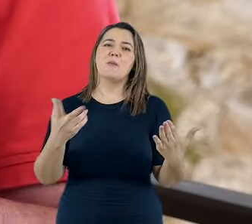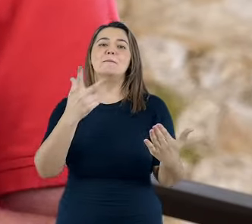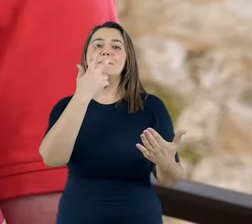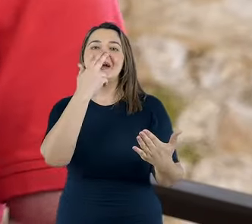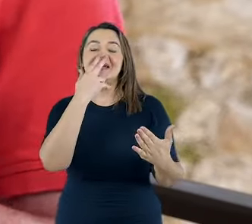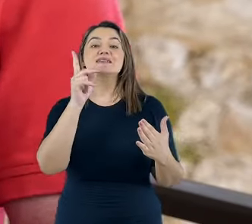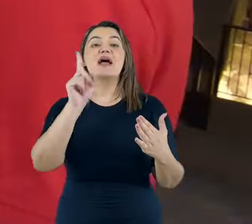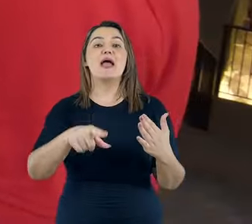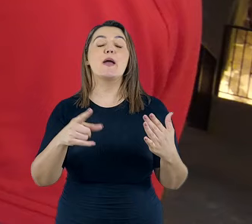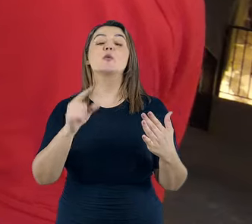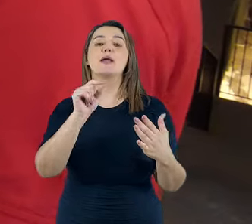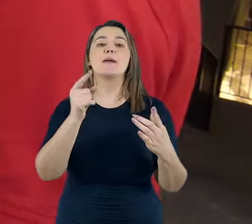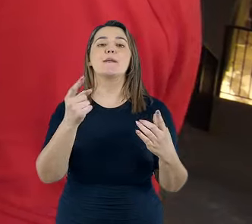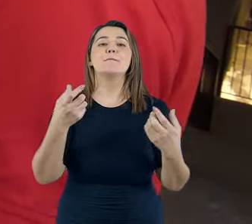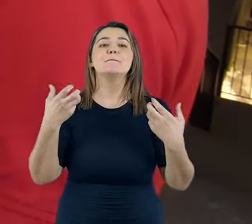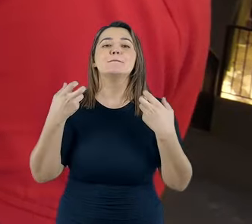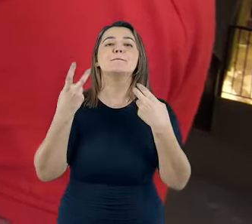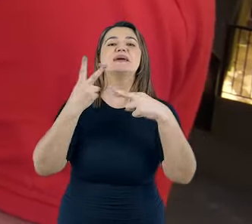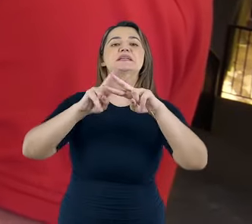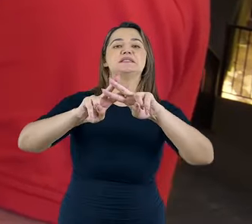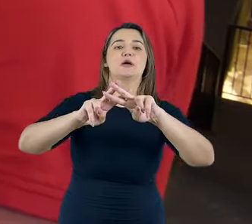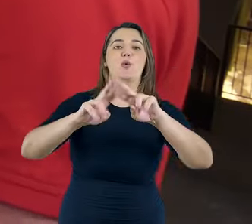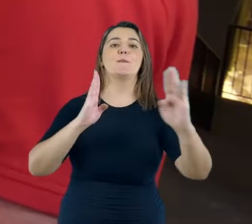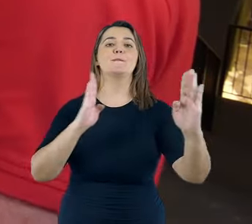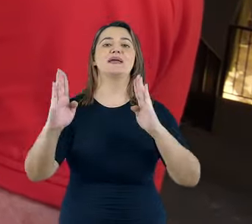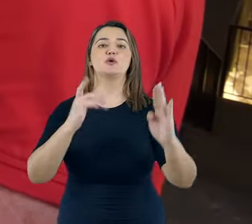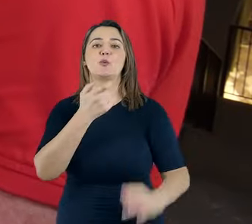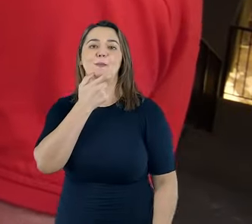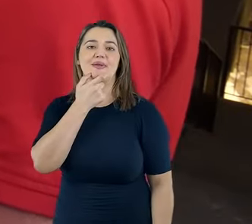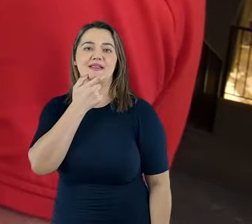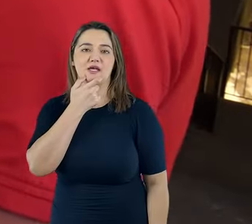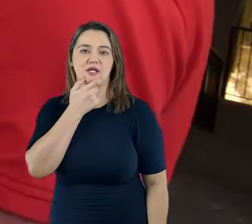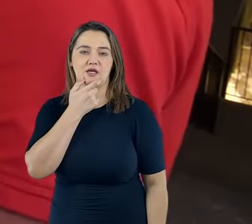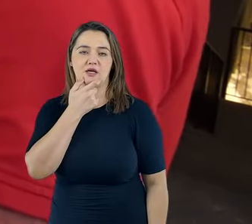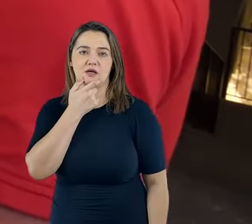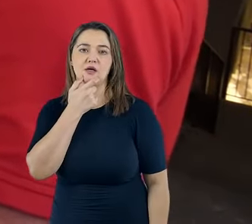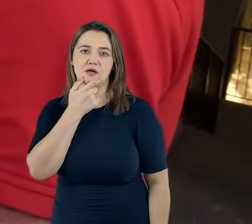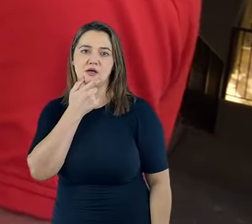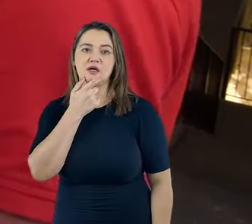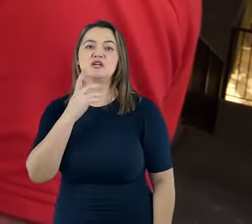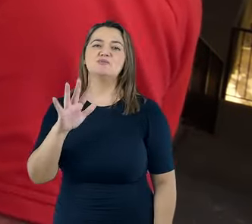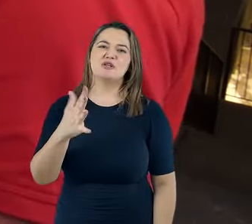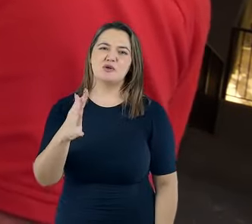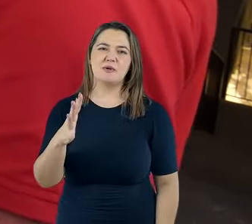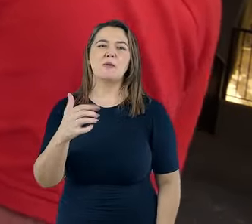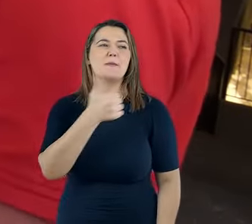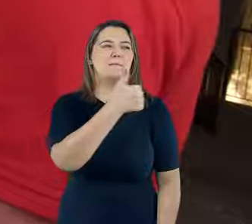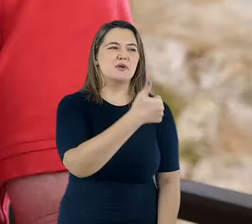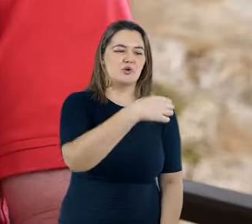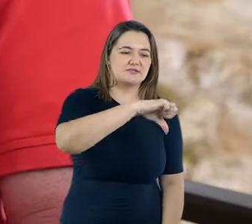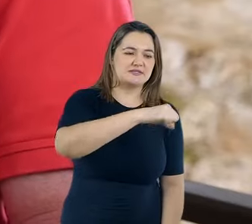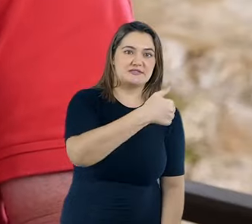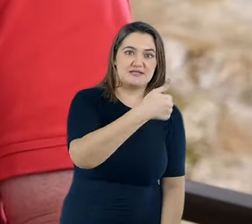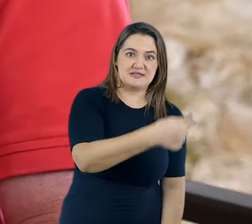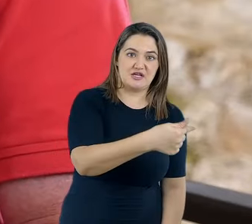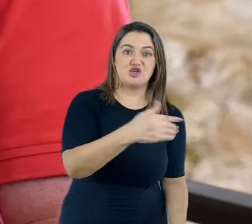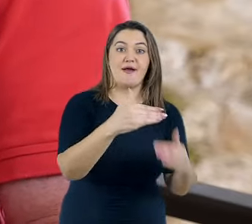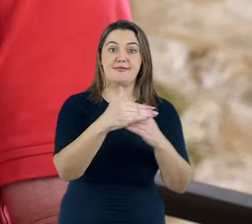era uma prisão da época britânica. Os britânicos controlaram a terra de Israel entre os anos 1917 e